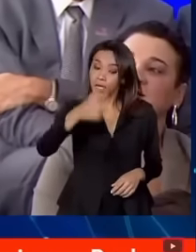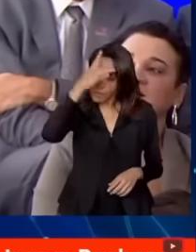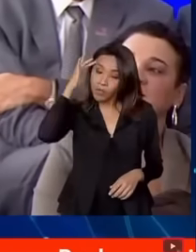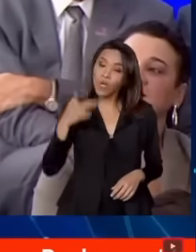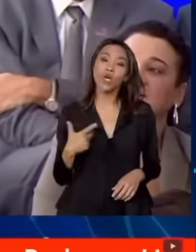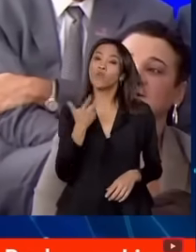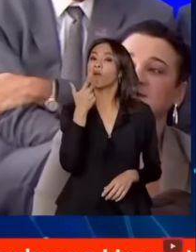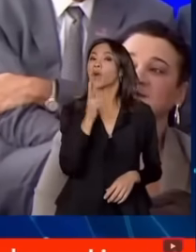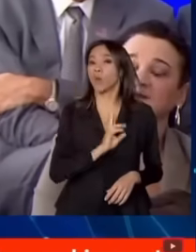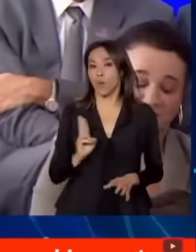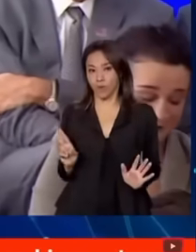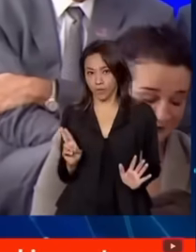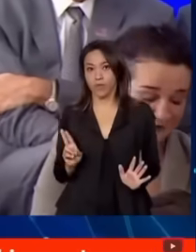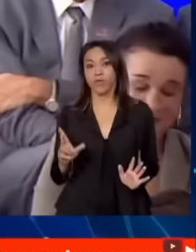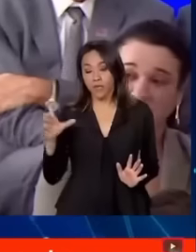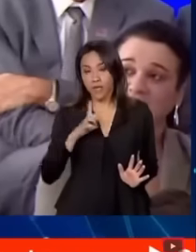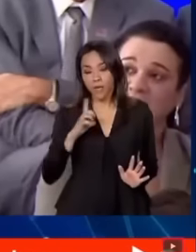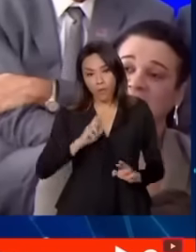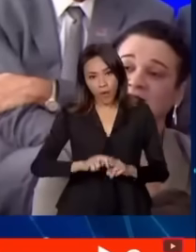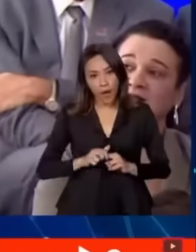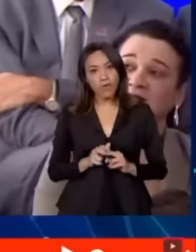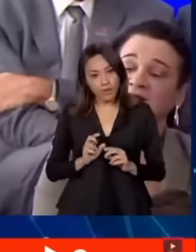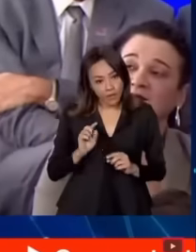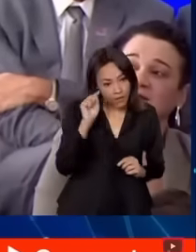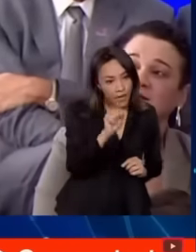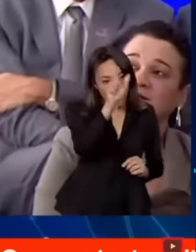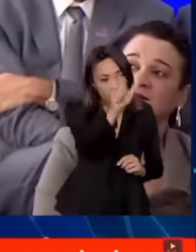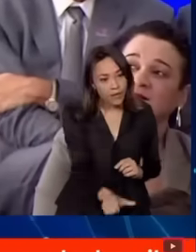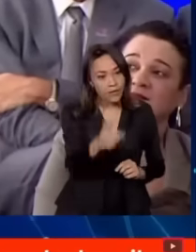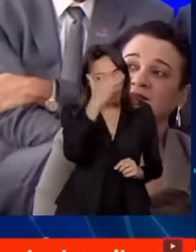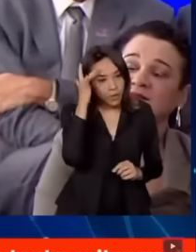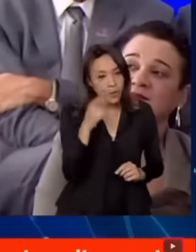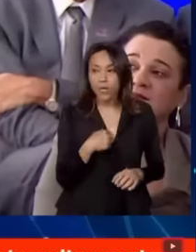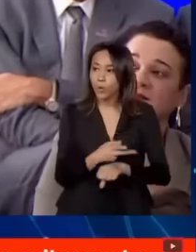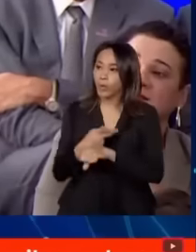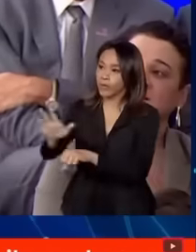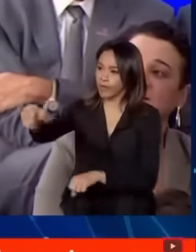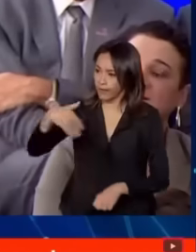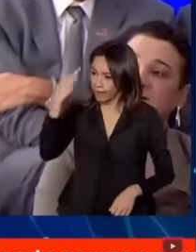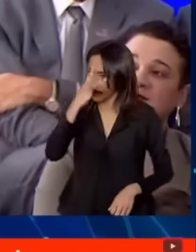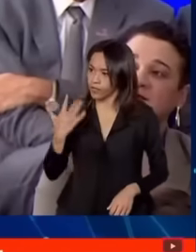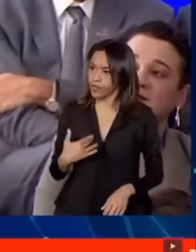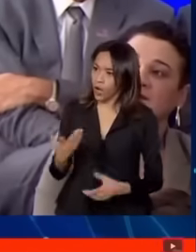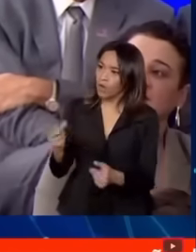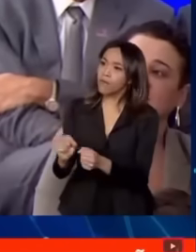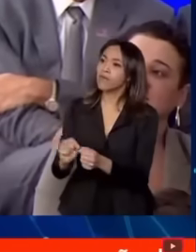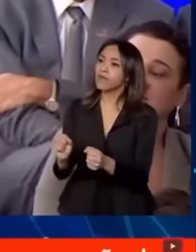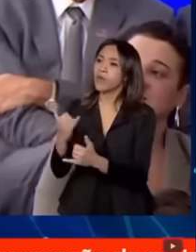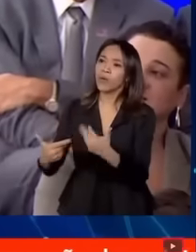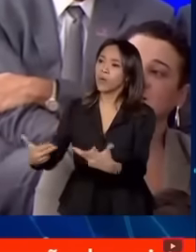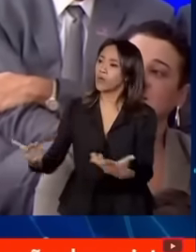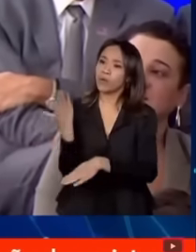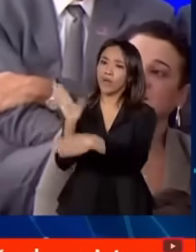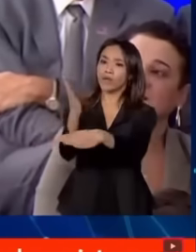dizer o gênero, tem uma pessoa que é por conta da situação dela, que eu procurei o Haddad e falei: Haddad, nós precisamos fazer alguma coisa para ajudar as